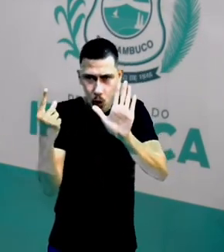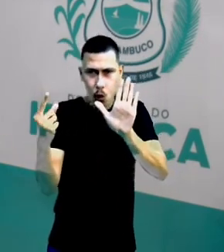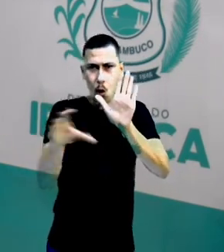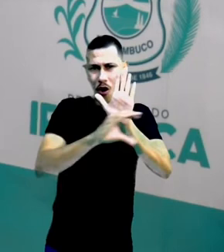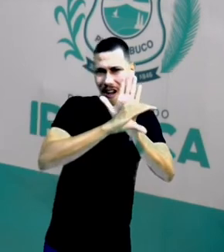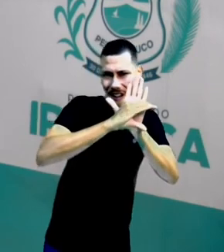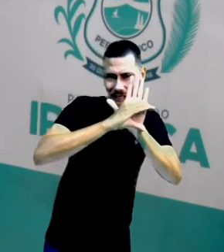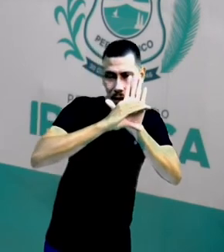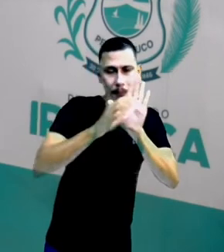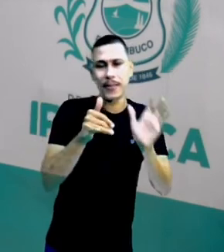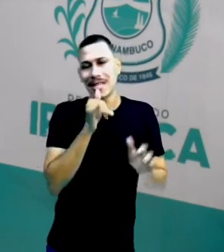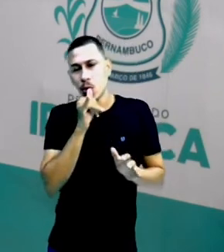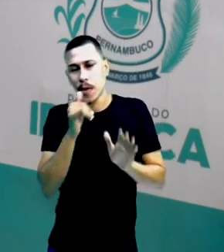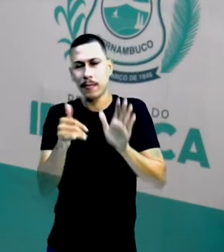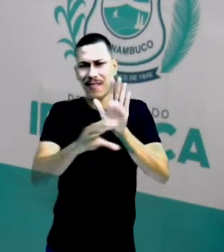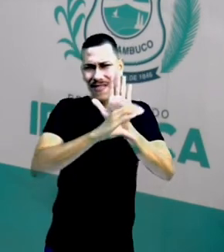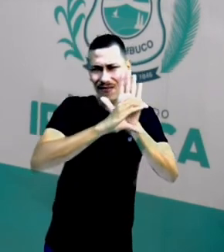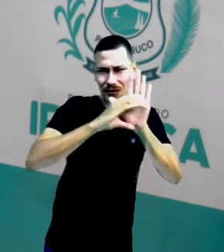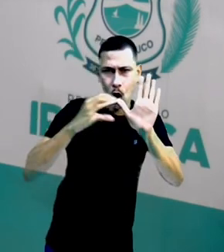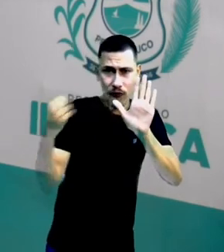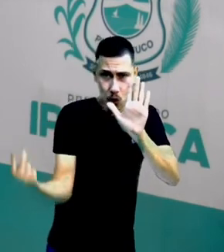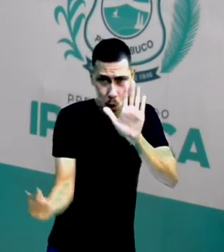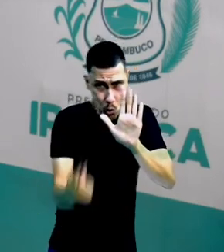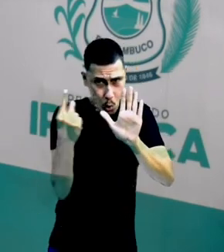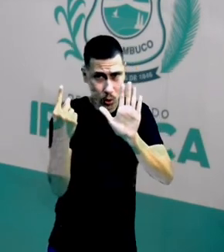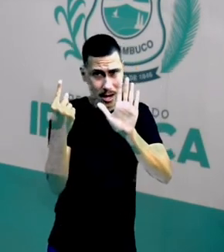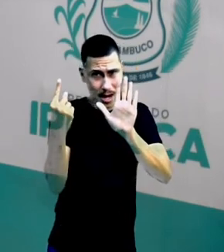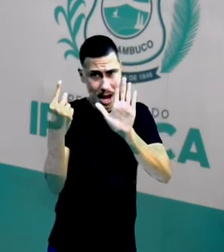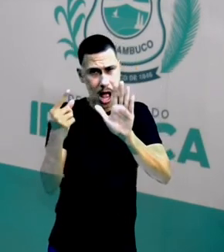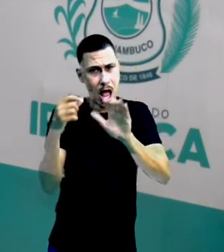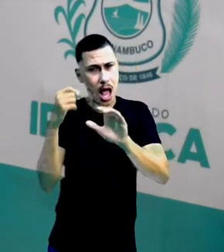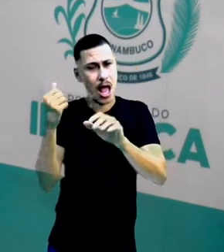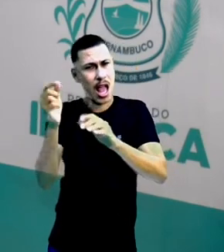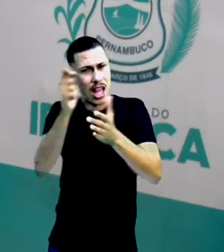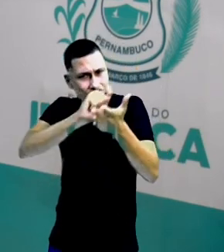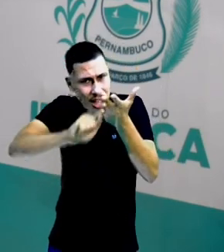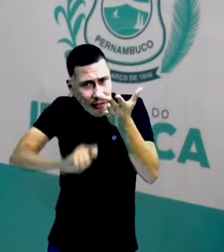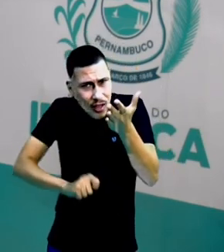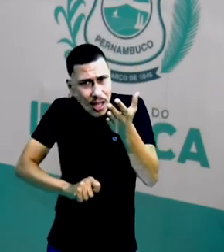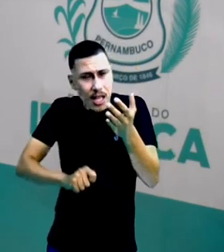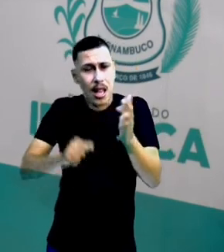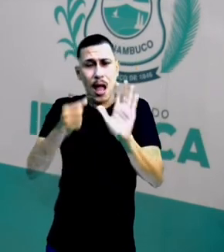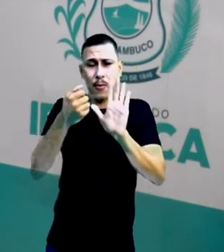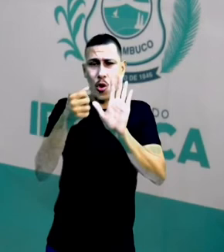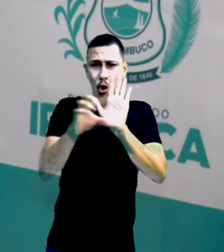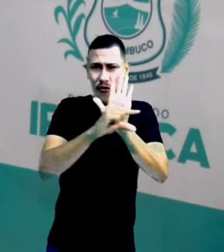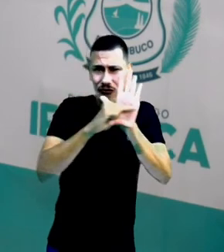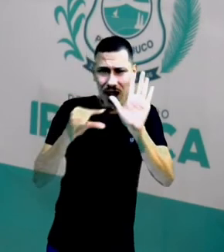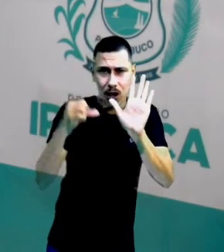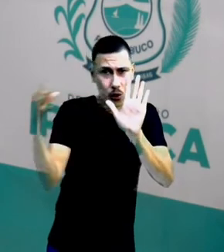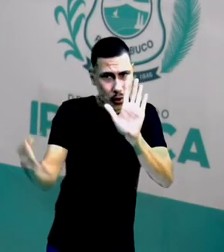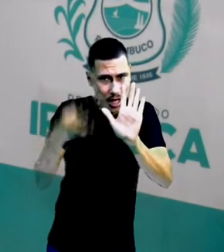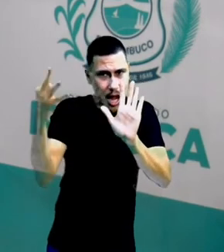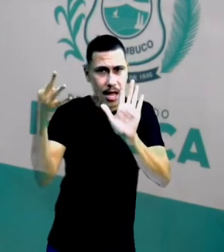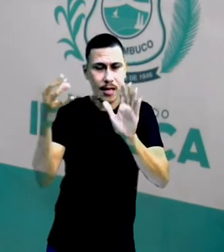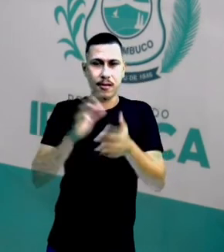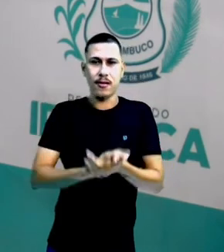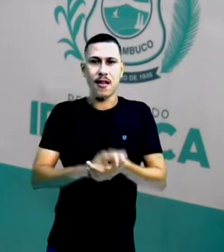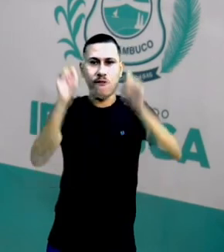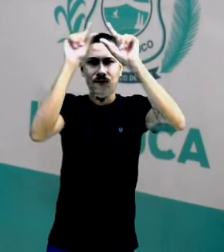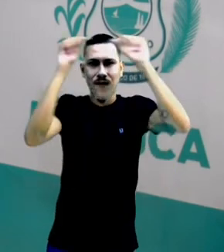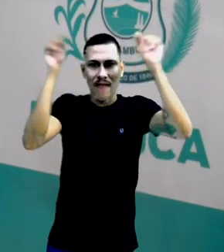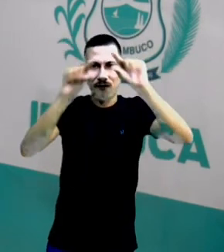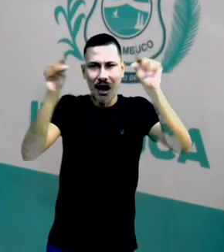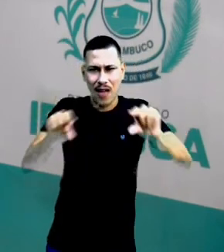estrofe, desculpem, perdão, é uma única estrofe construída por três versos. Cada linhazinha